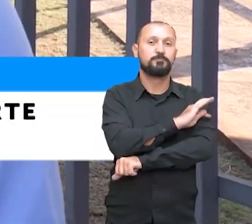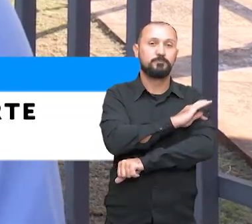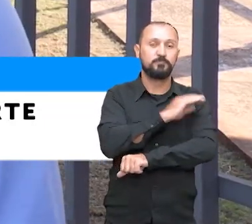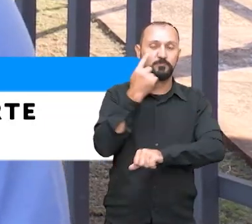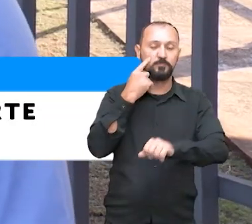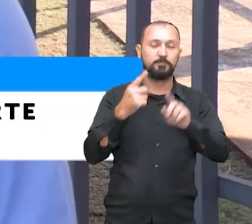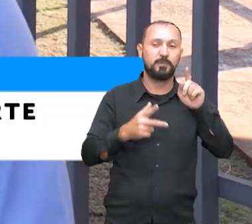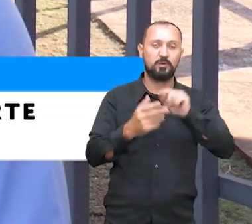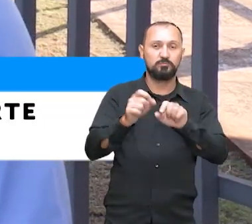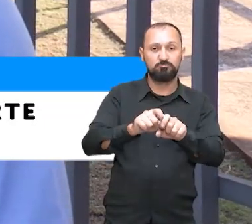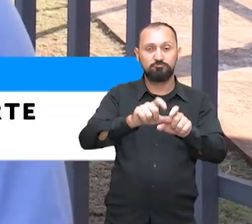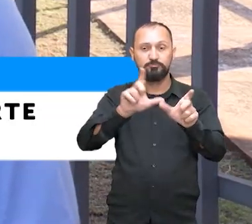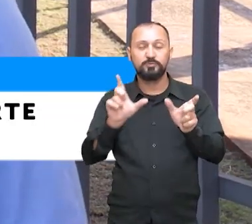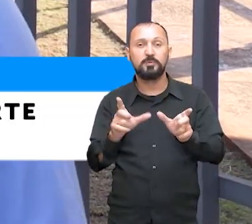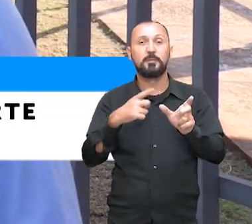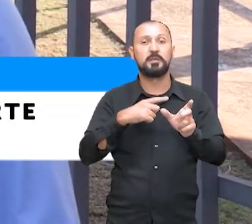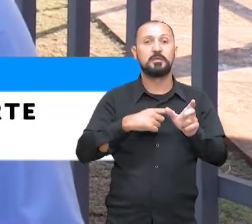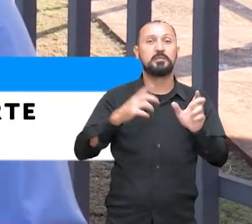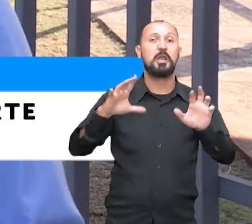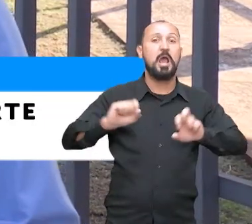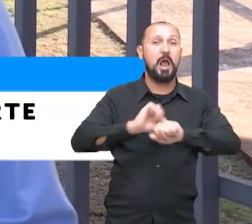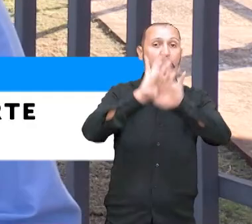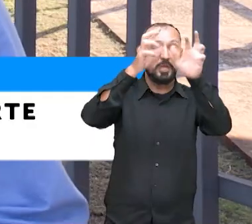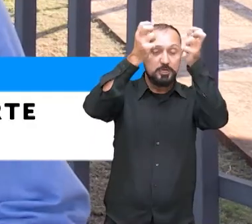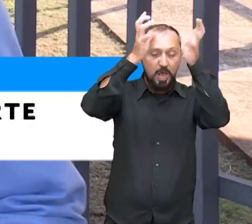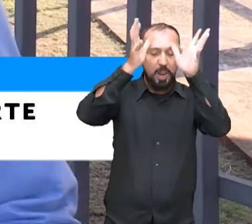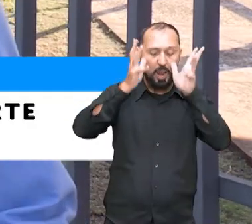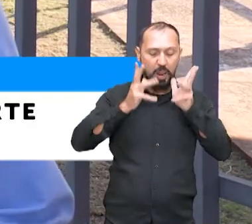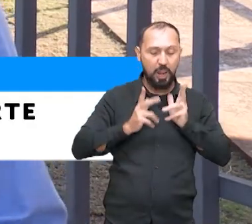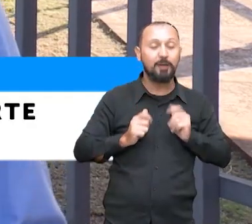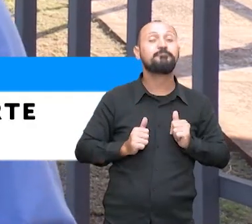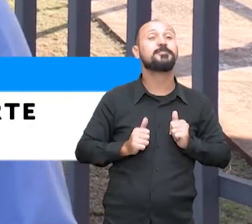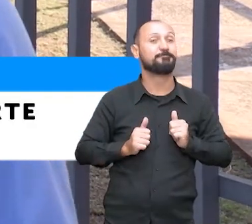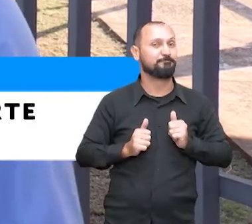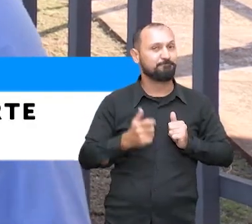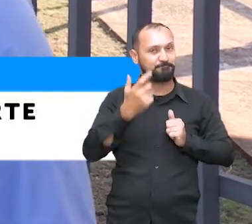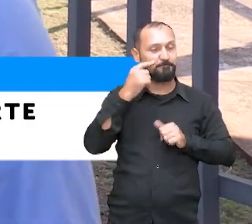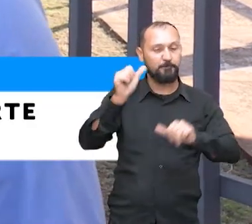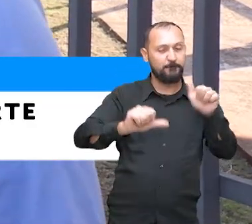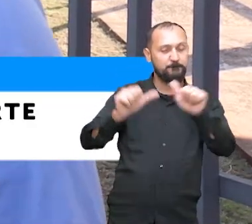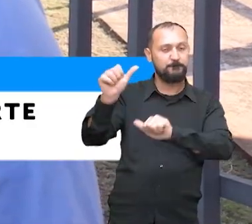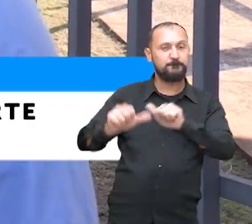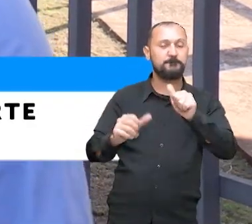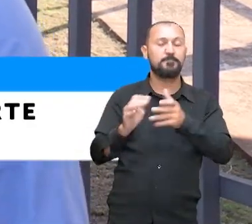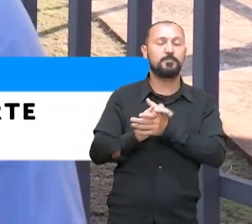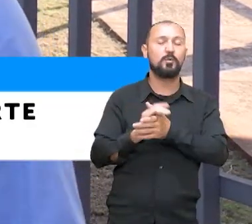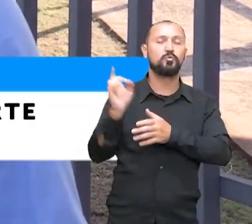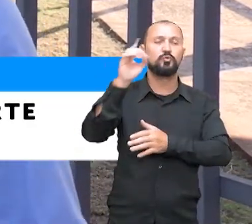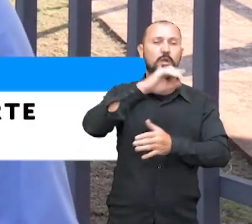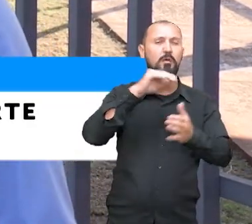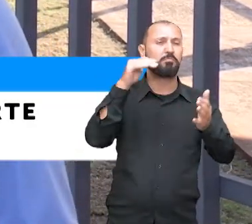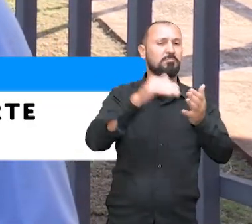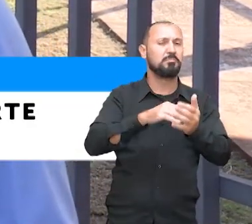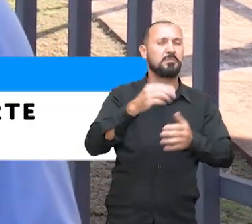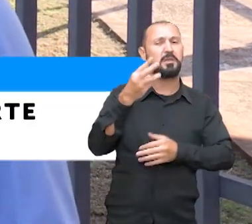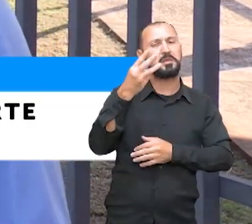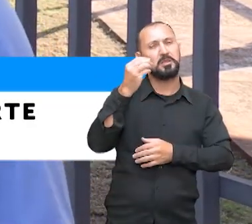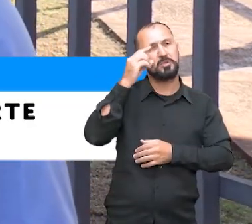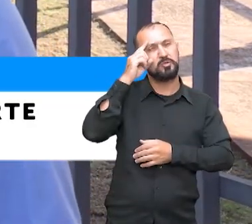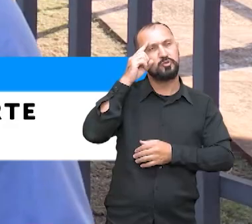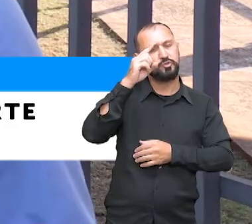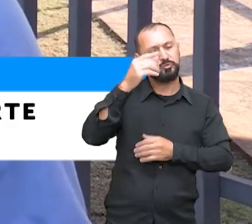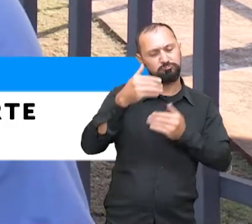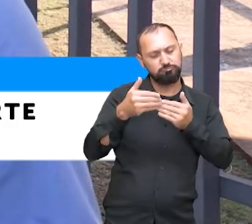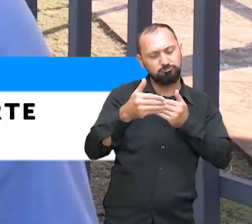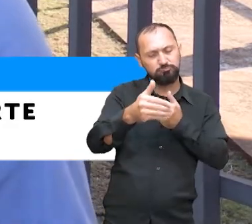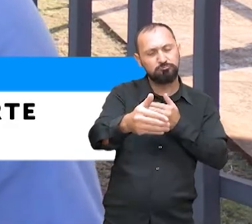seguindo todas as normas técnicas de desembaraço, né, para que haja toda a lisura e transparência, e aí eles vão começar a ser analisados. O prazo